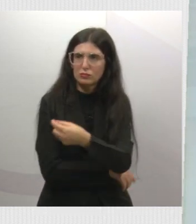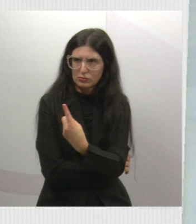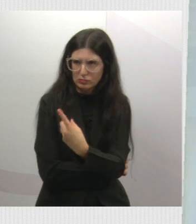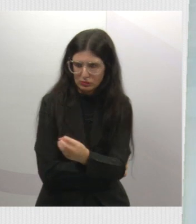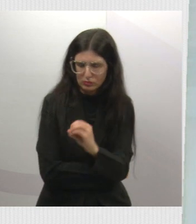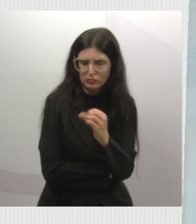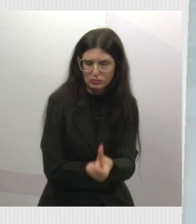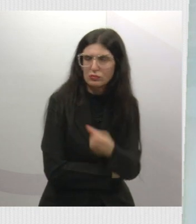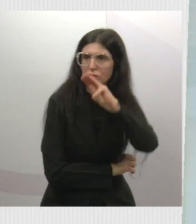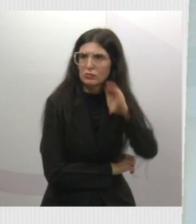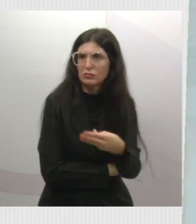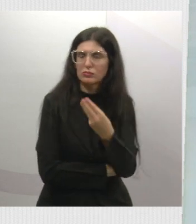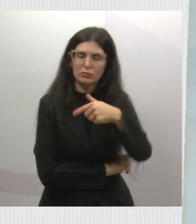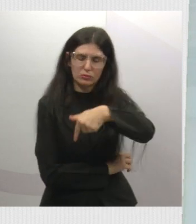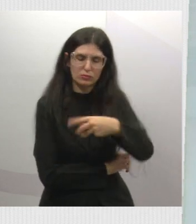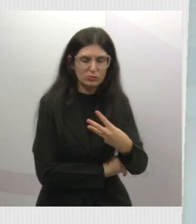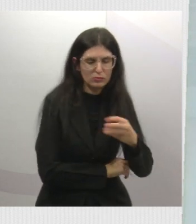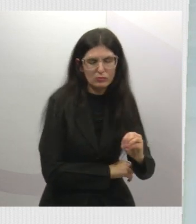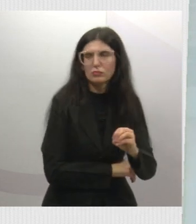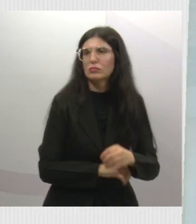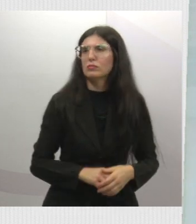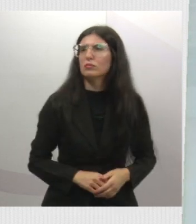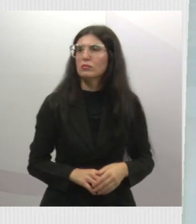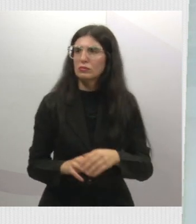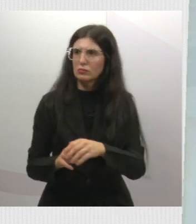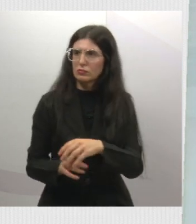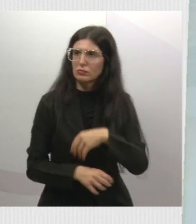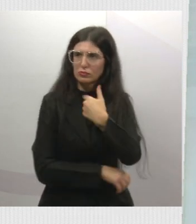30.302.000, ao montante de